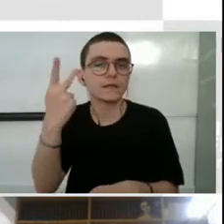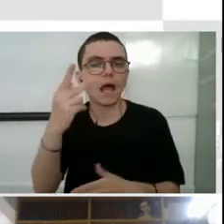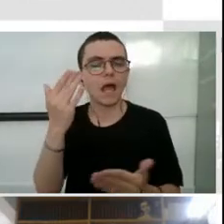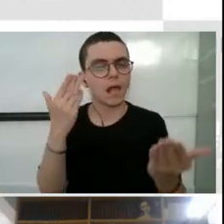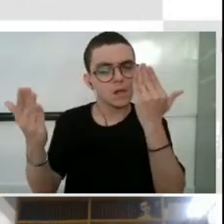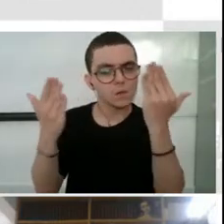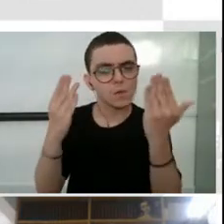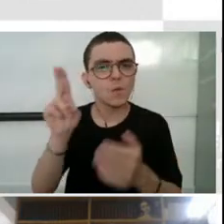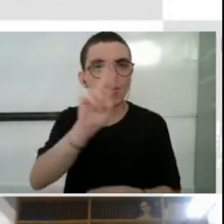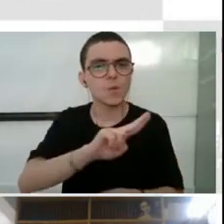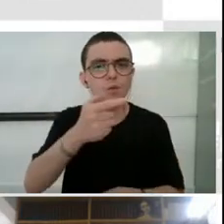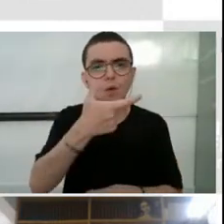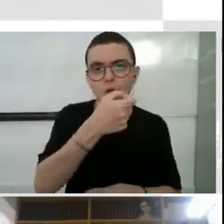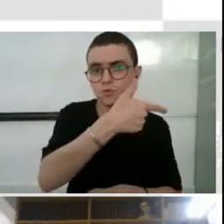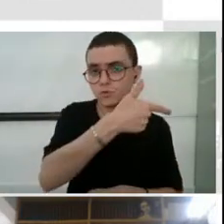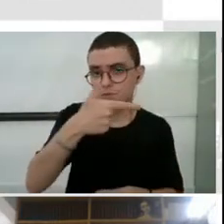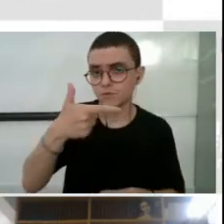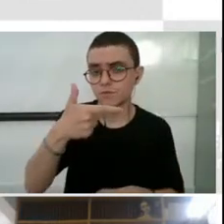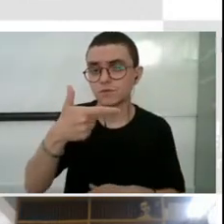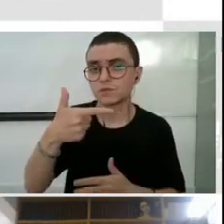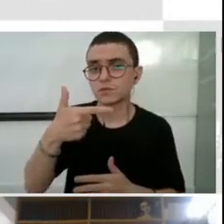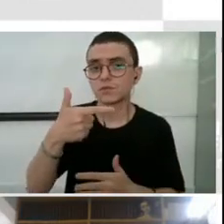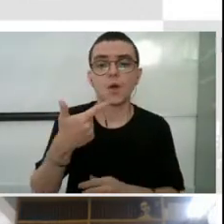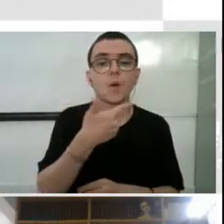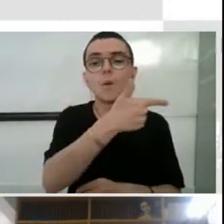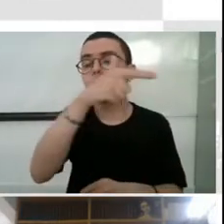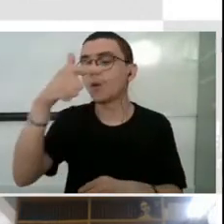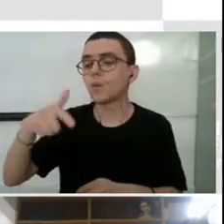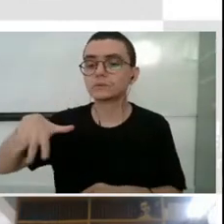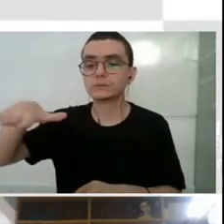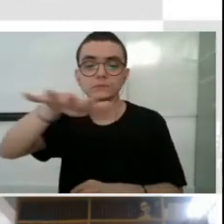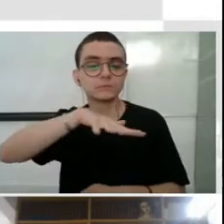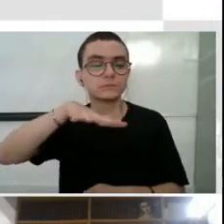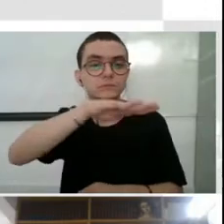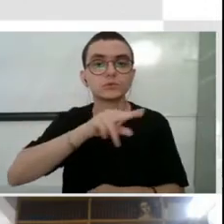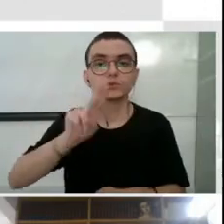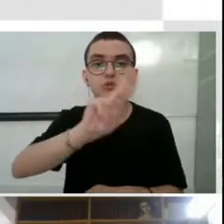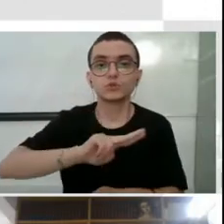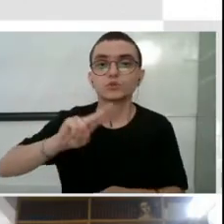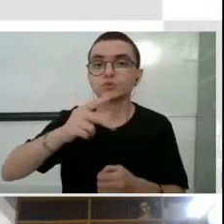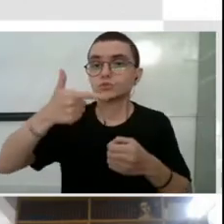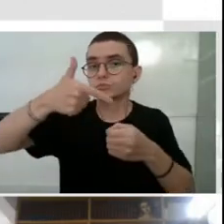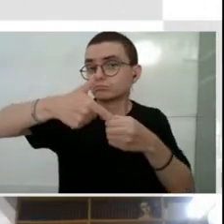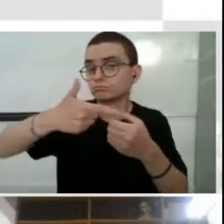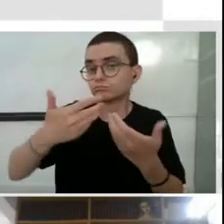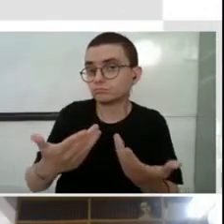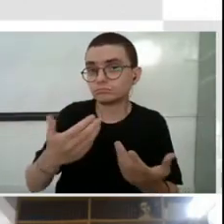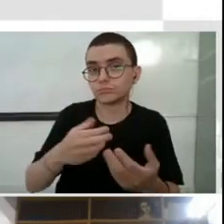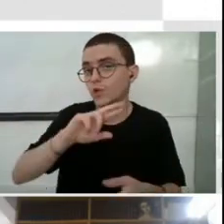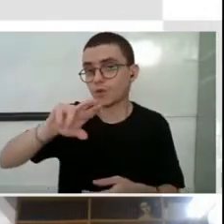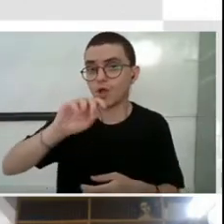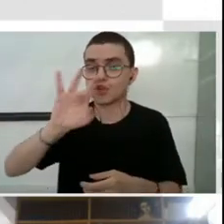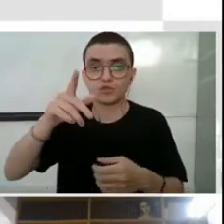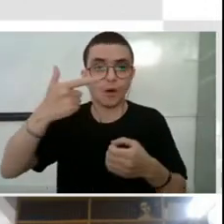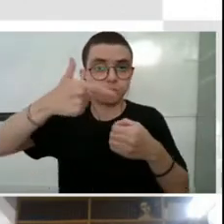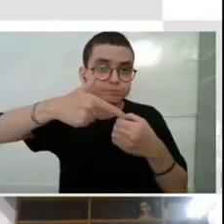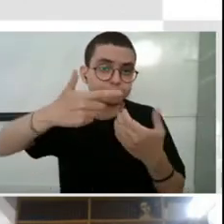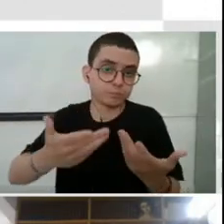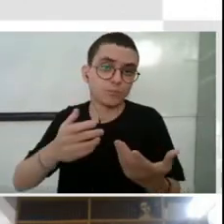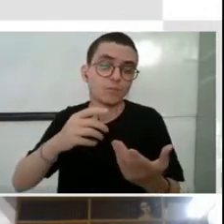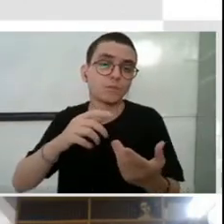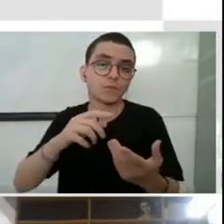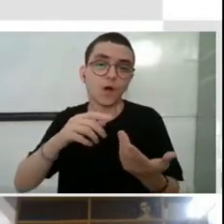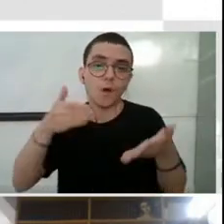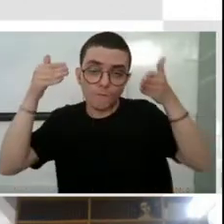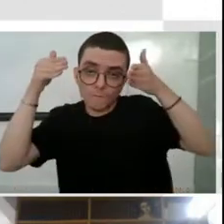consumo de 2022 com os diversos cenários de consumo de combustíveis fósseis, não apenas fósseis, mas o que nós estamos interessando aqui